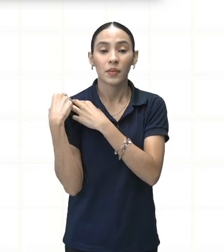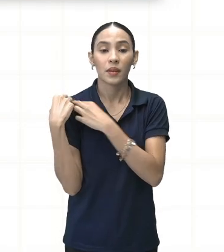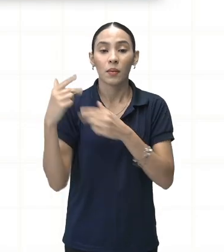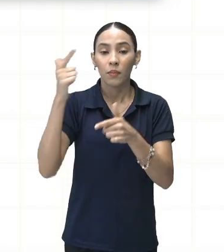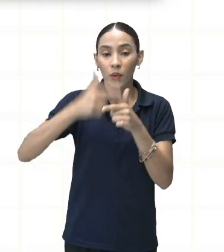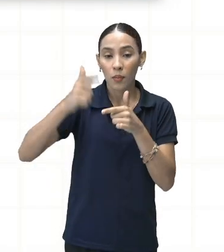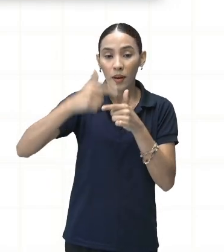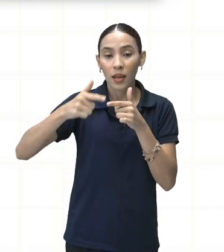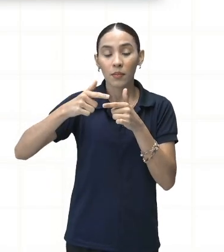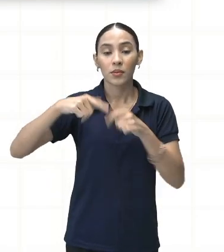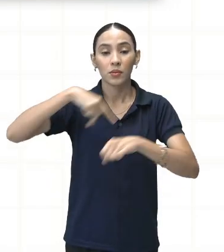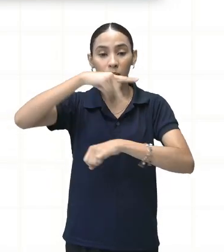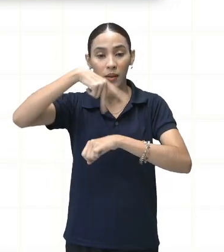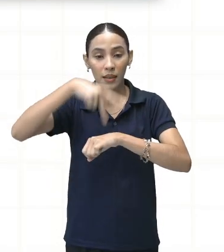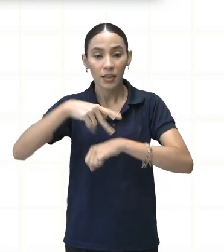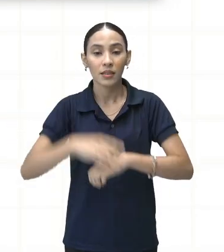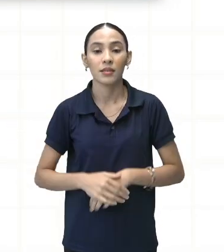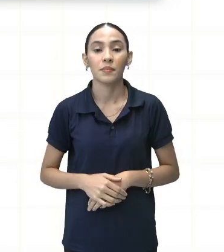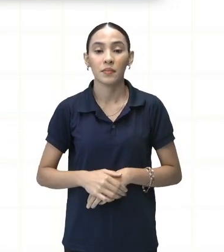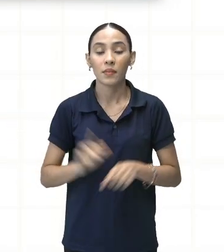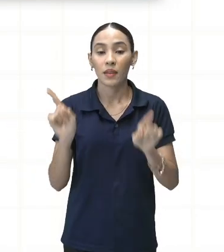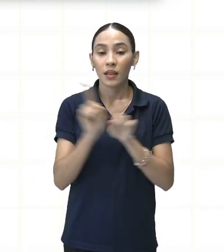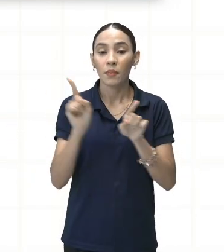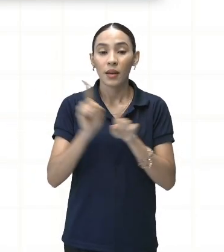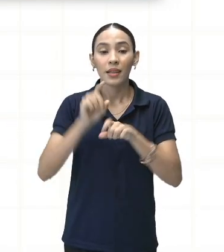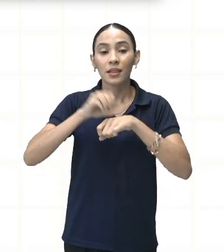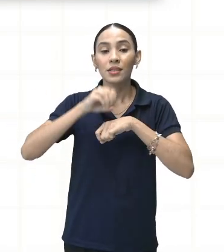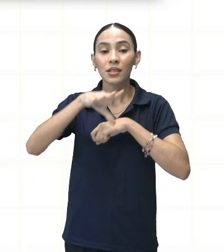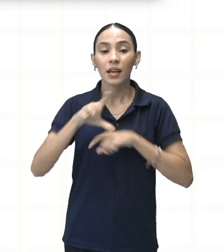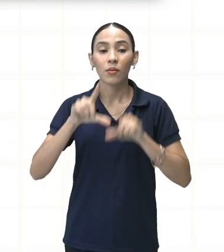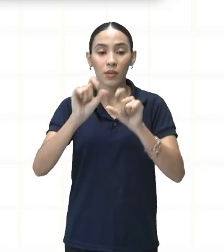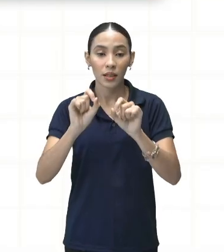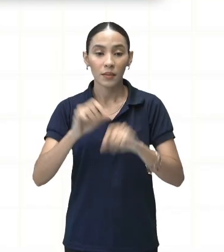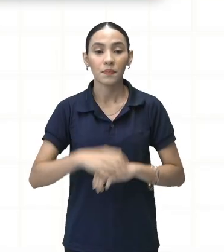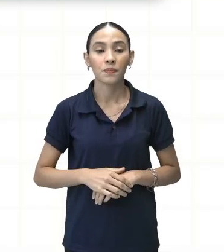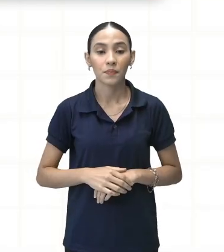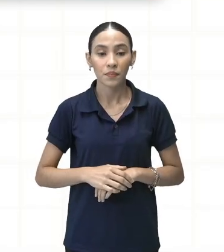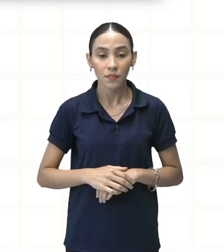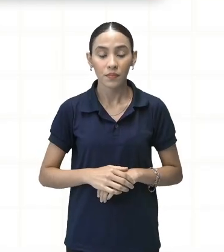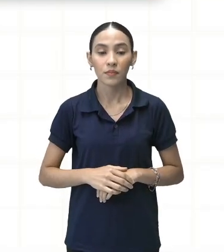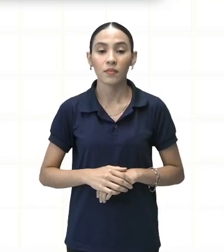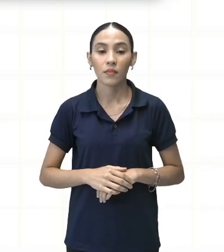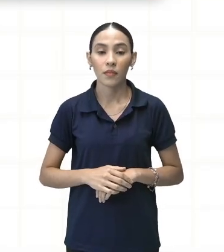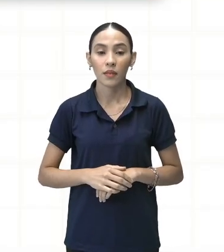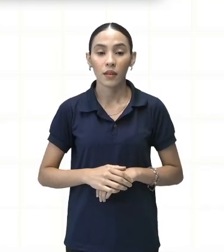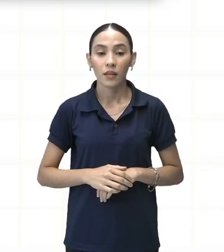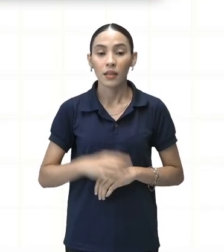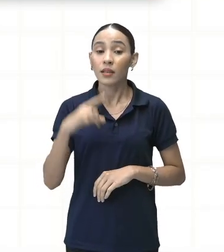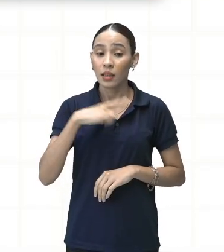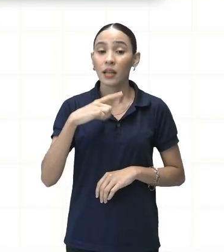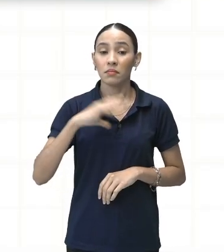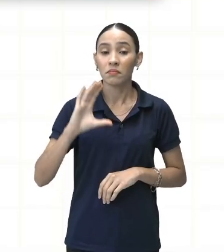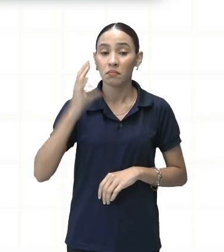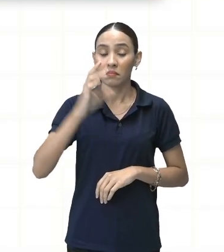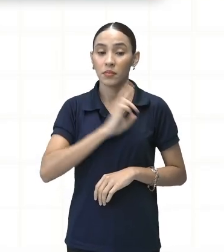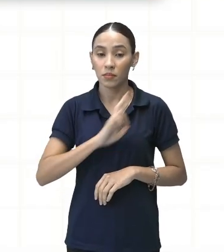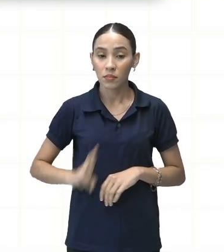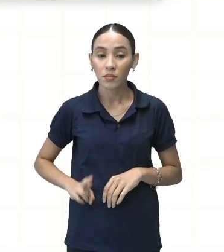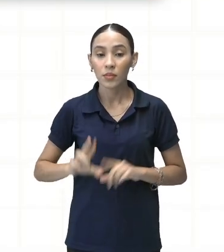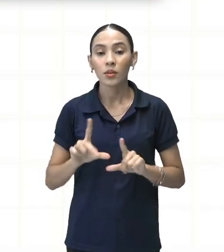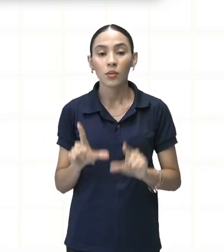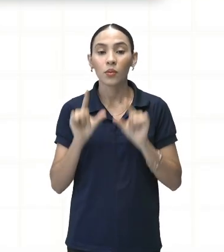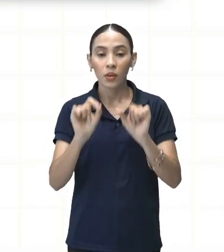dos problemas do país e também vai indicar que a solução para o problema